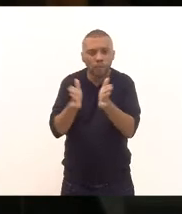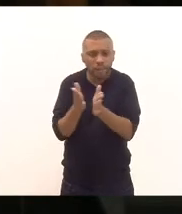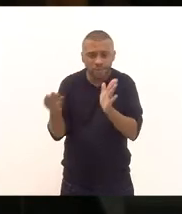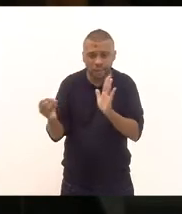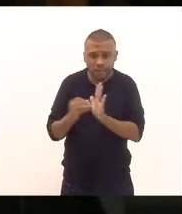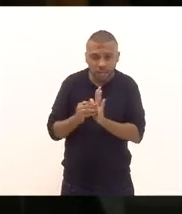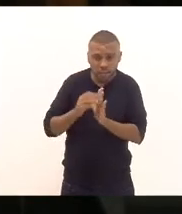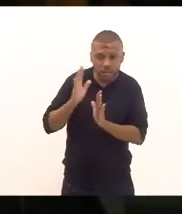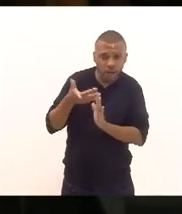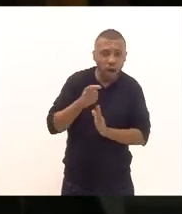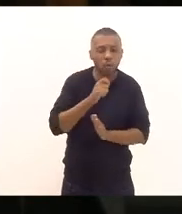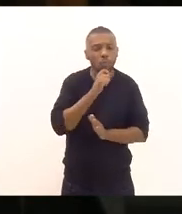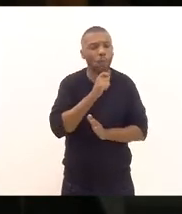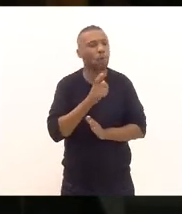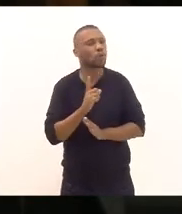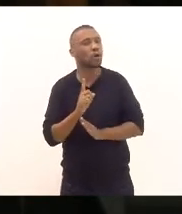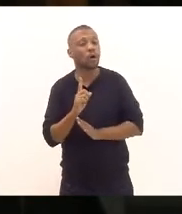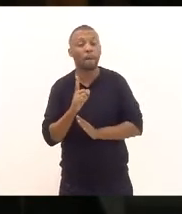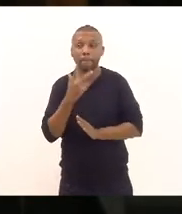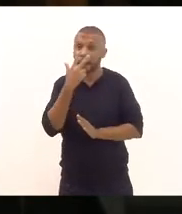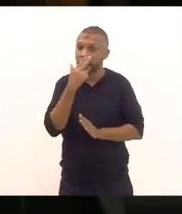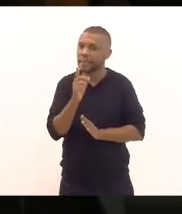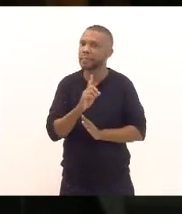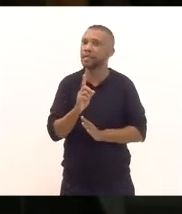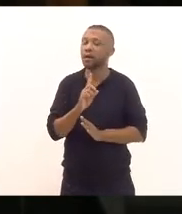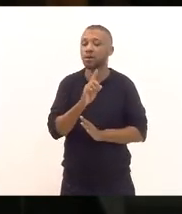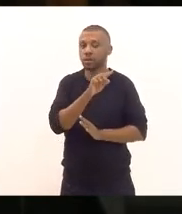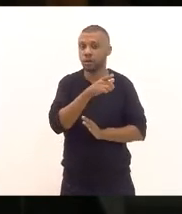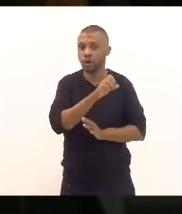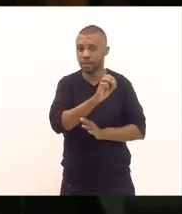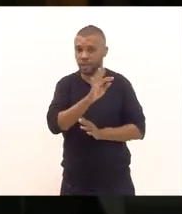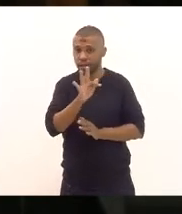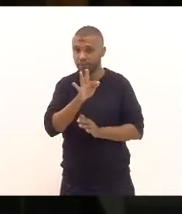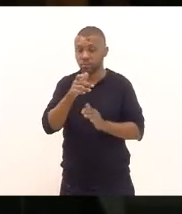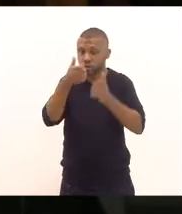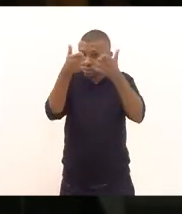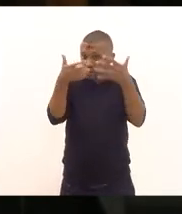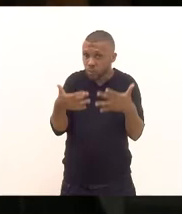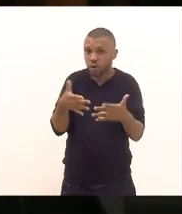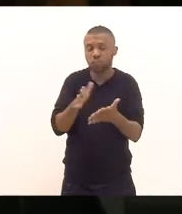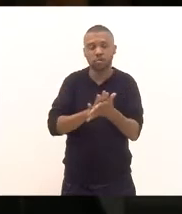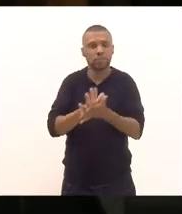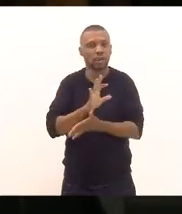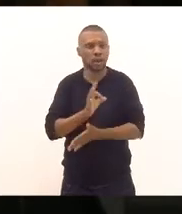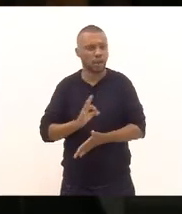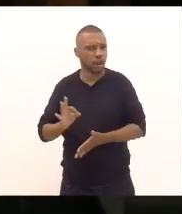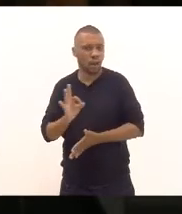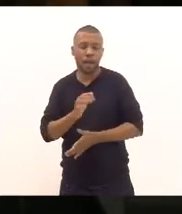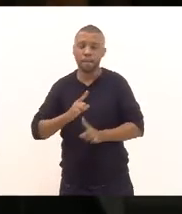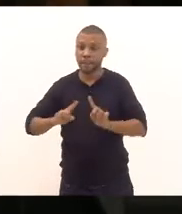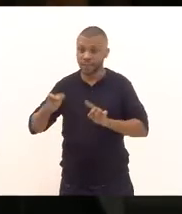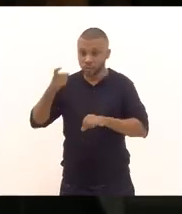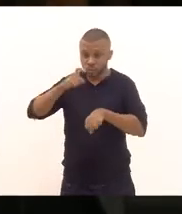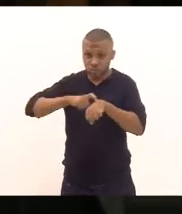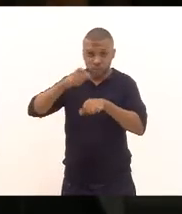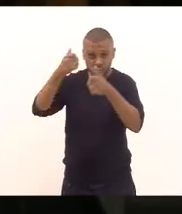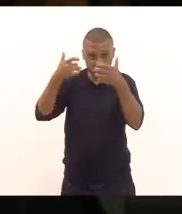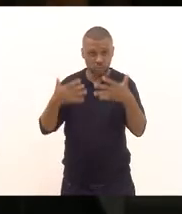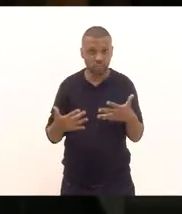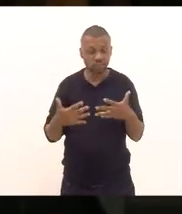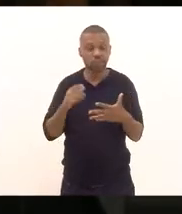não salvo eu de memória o Supremo não entrou nesse mérito mas quando ele disse aqui